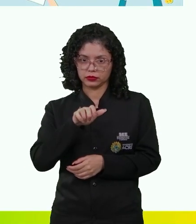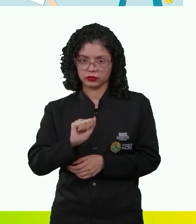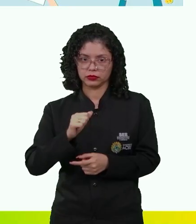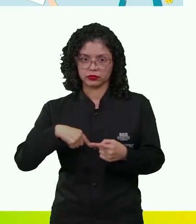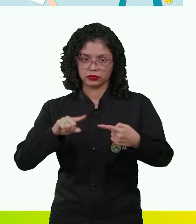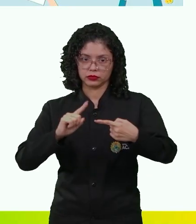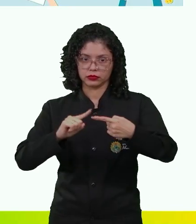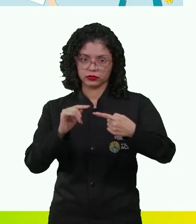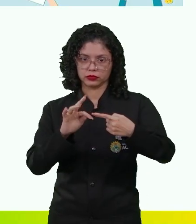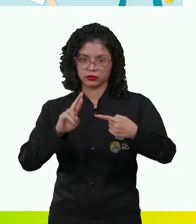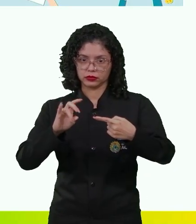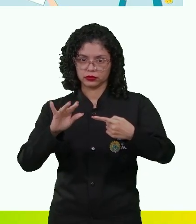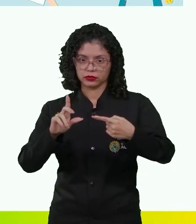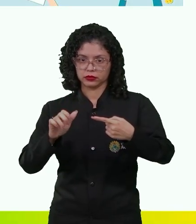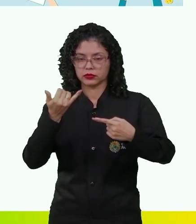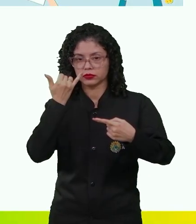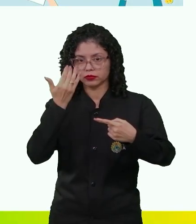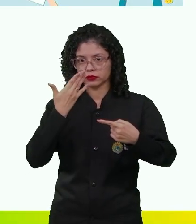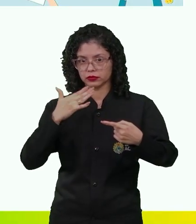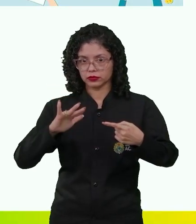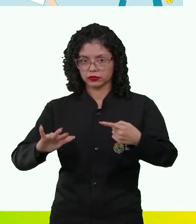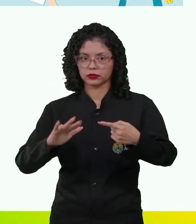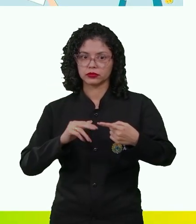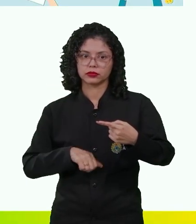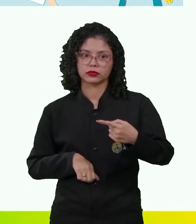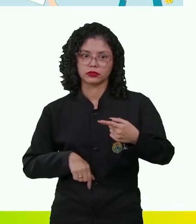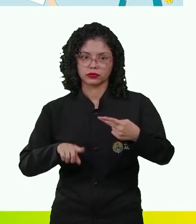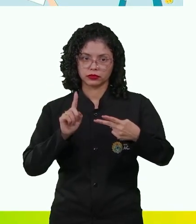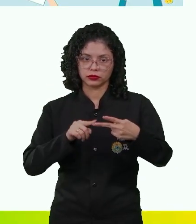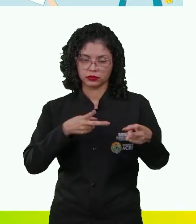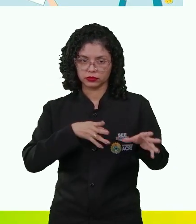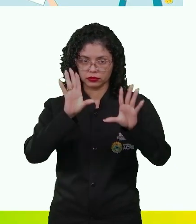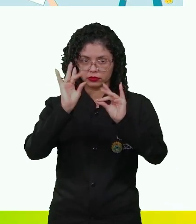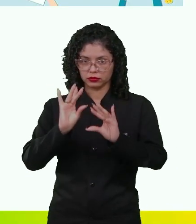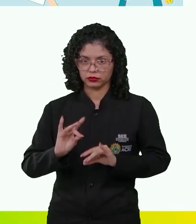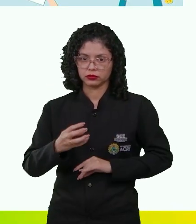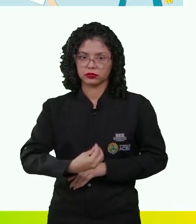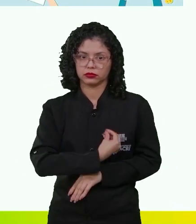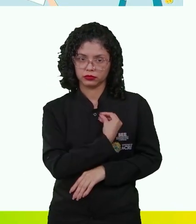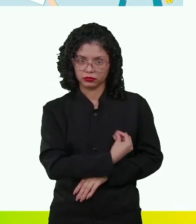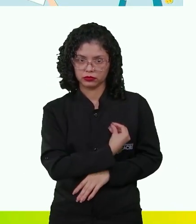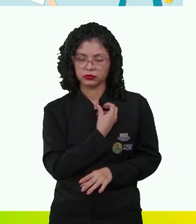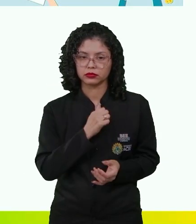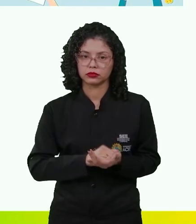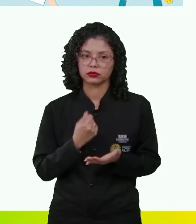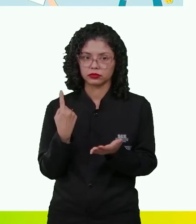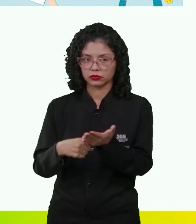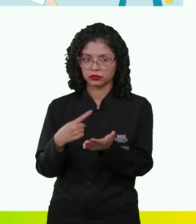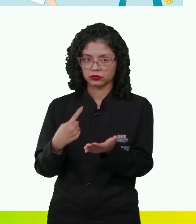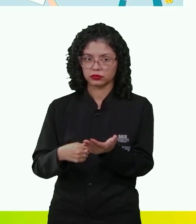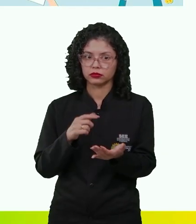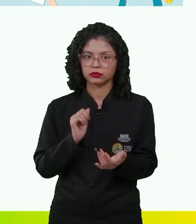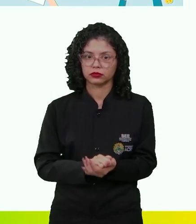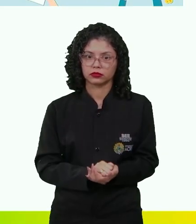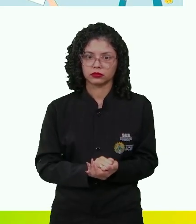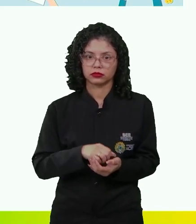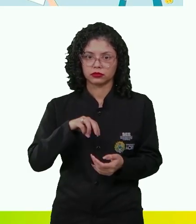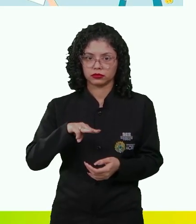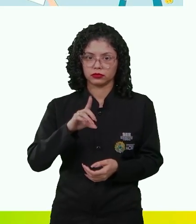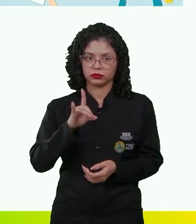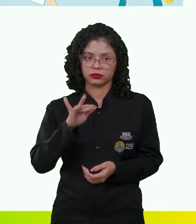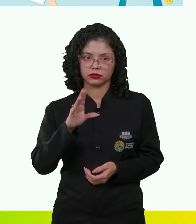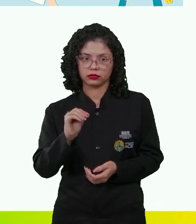de mortalidade infantil, a expectativa de vida e as